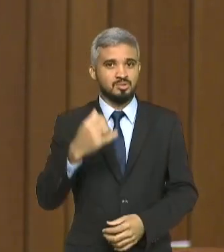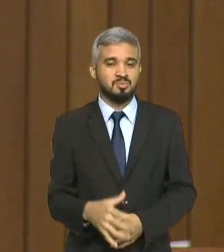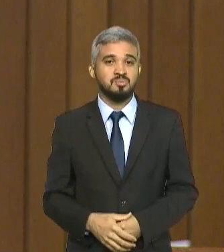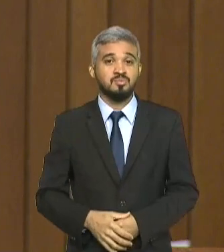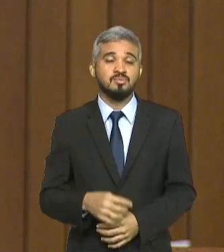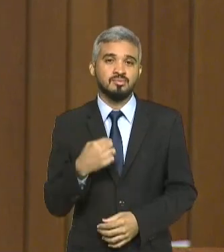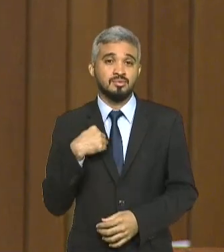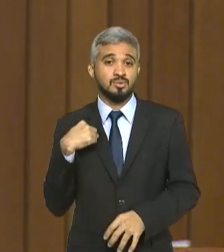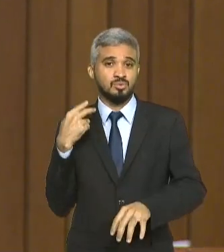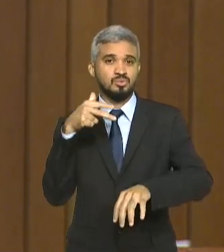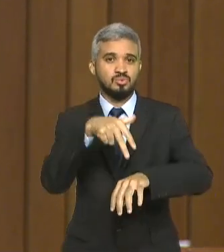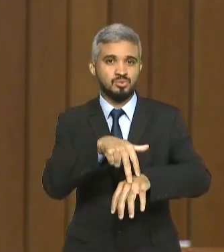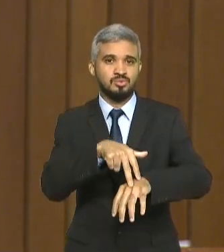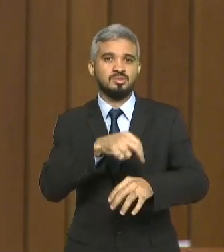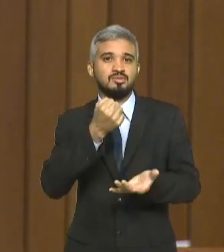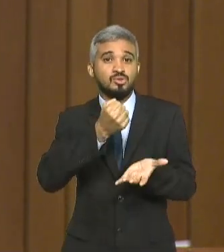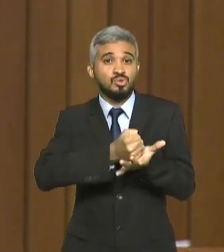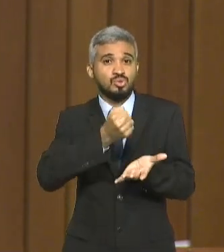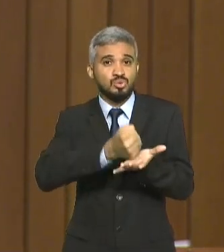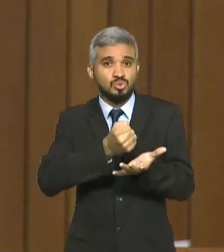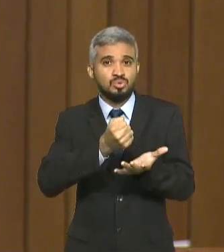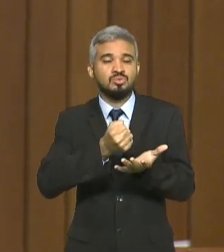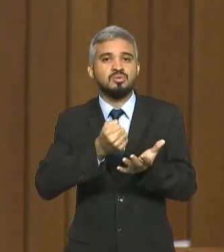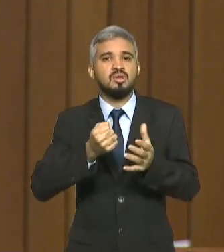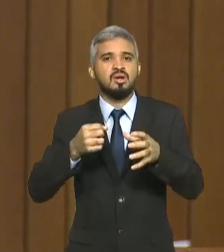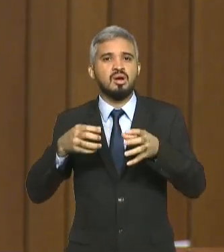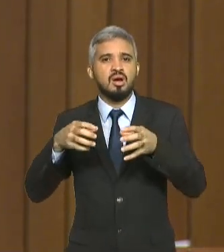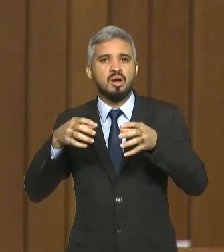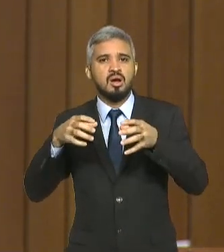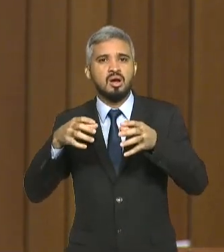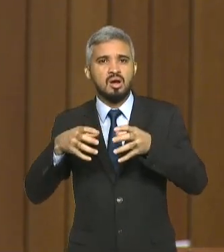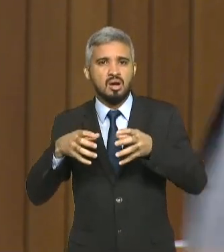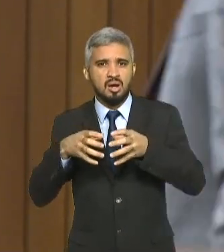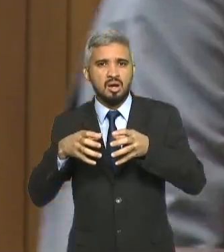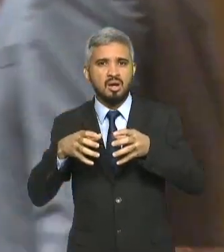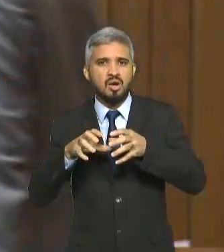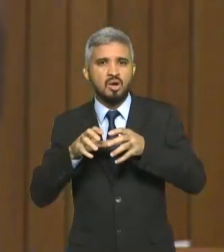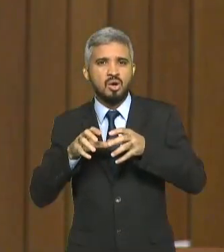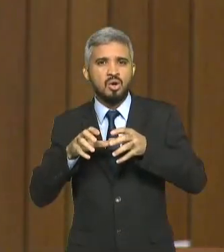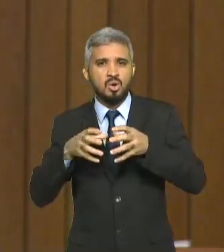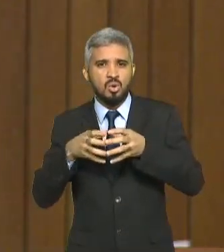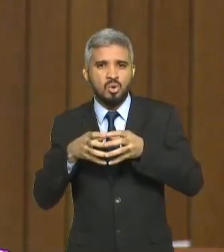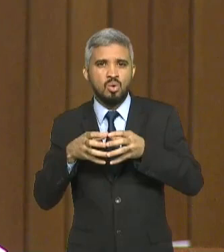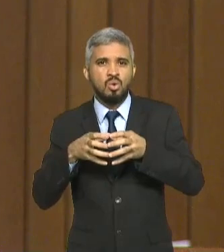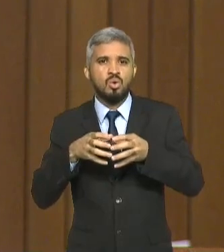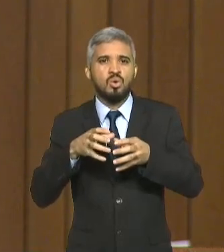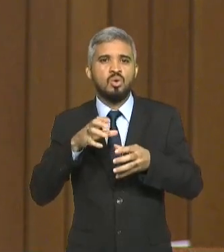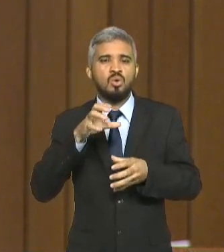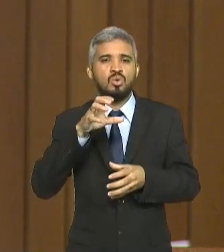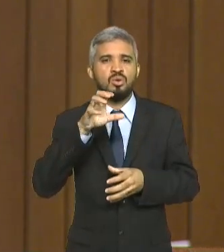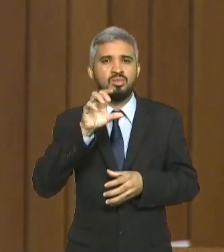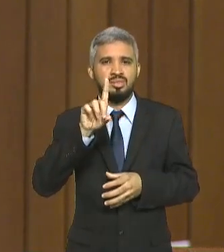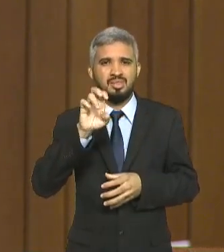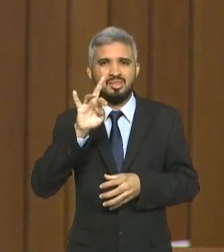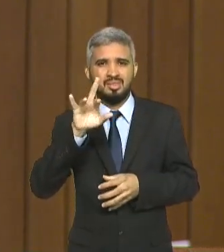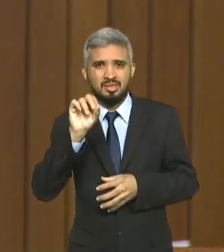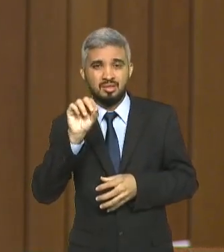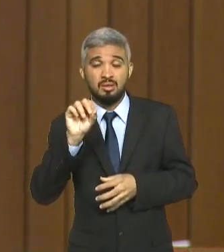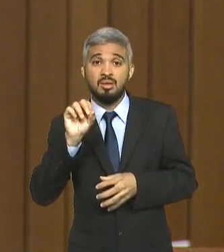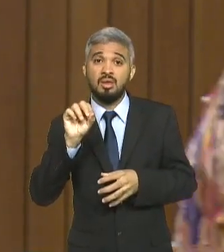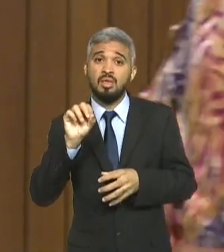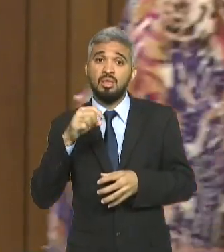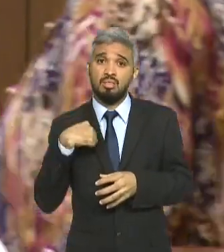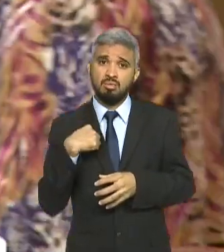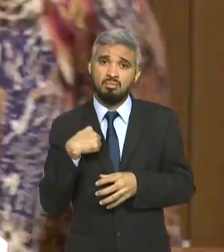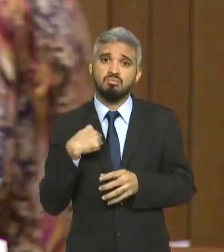ali, no município de Tuntum, mais precisamente no povoado Cocal de Dentro, participando desse importante momento. Me despeço de vocês, dizendo que eu acredito